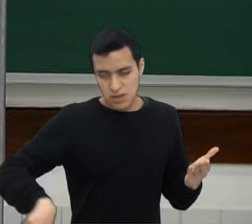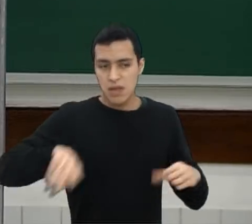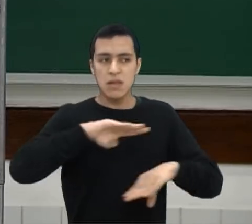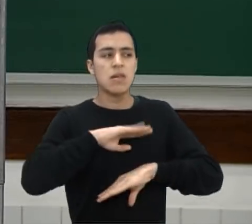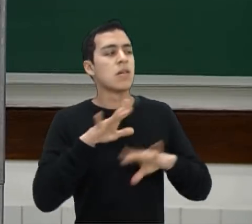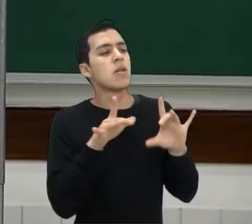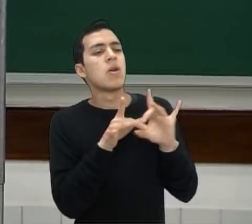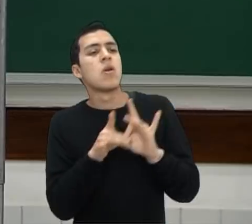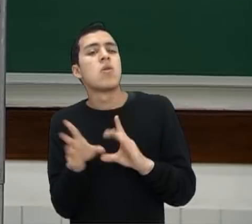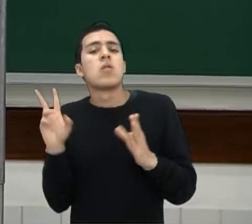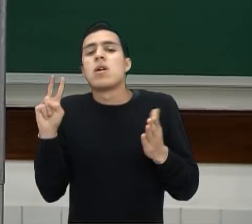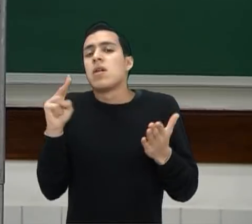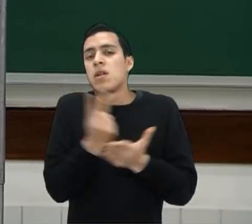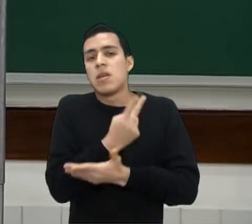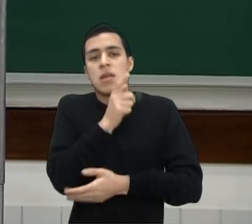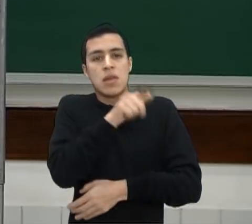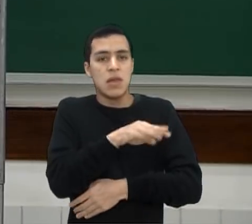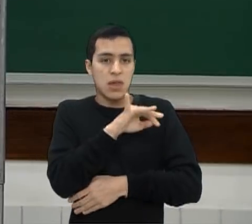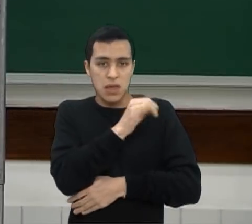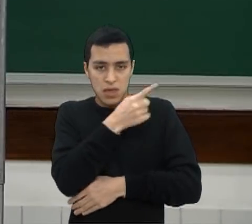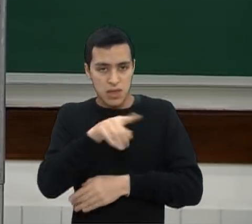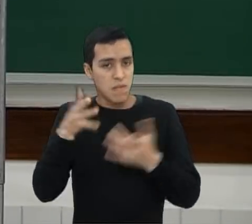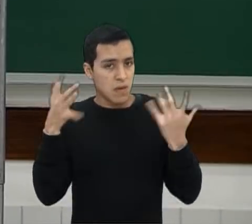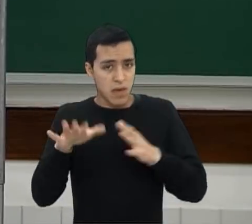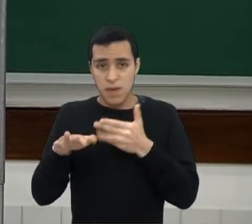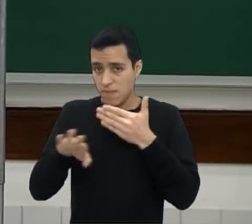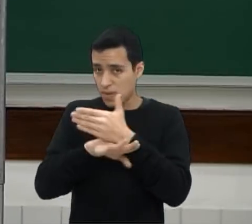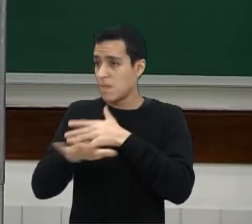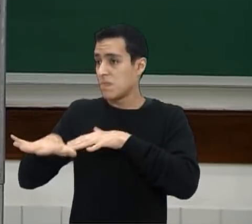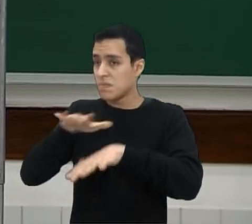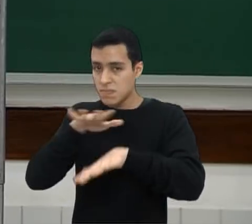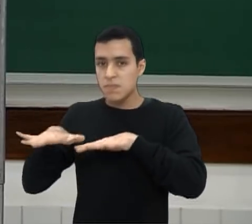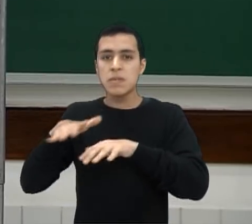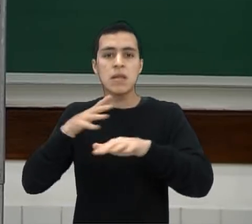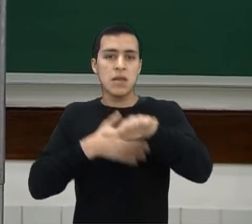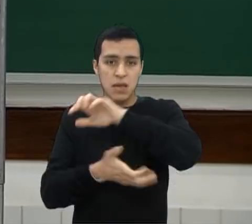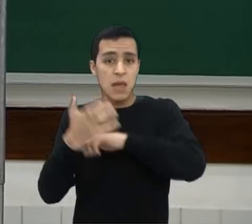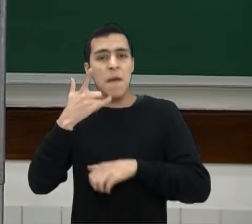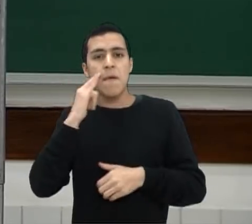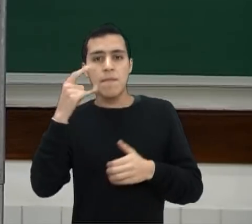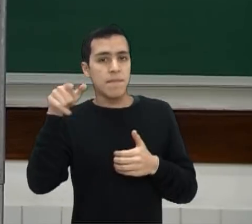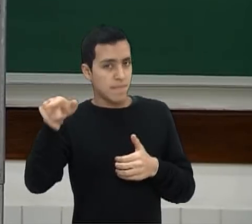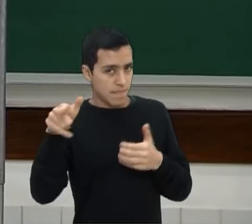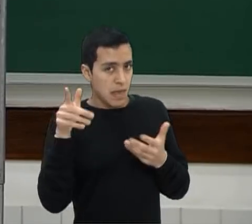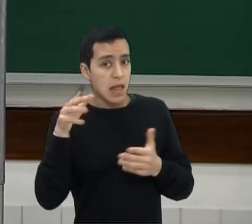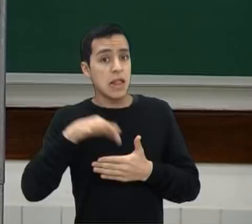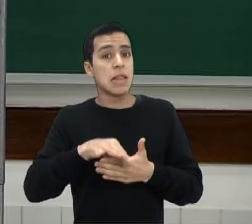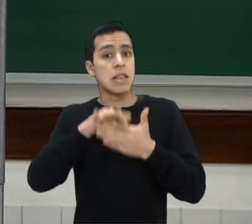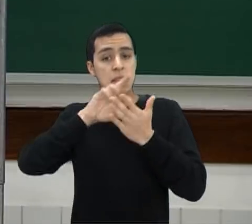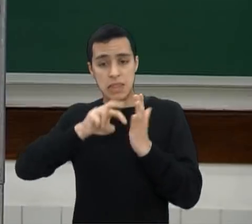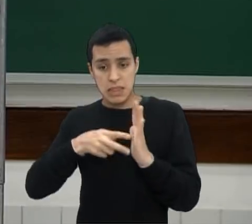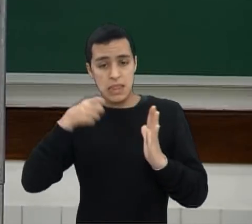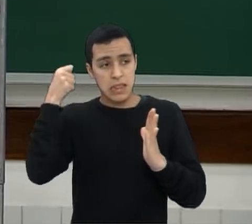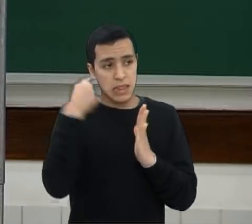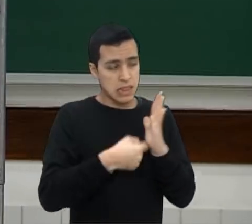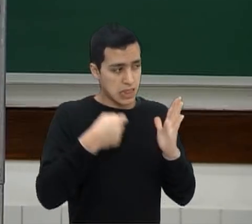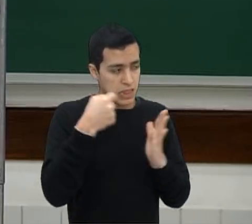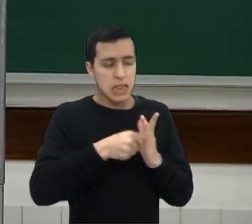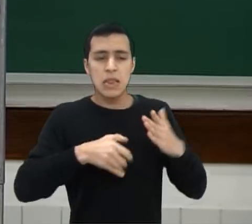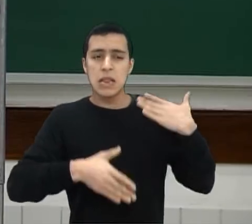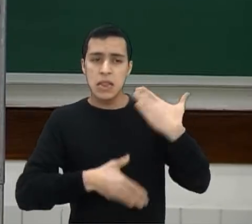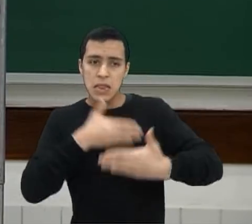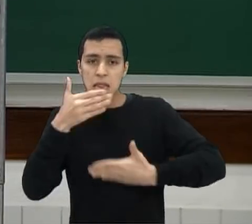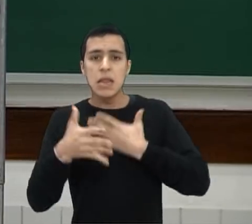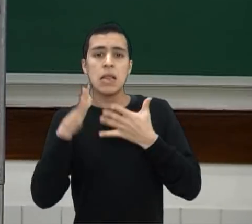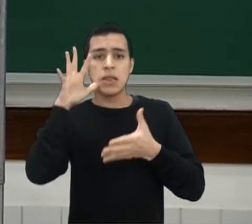o que acontece? O Tião não quer participar do movimento de greve, embora o pai dele seja um militante ativo